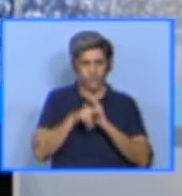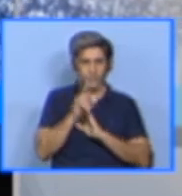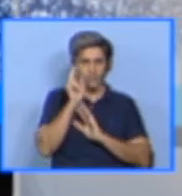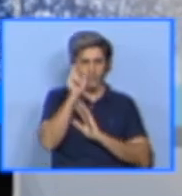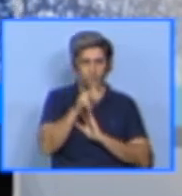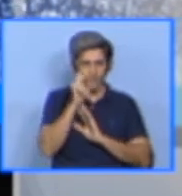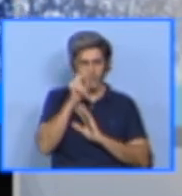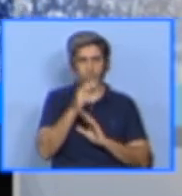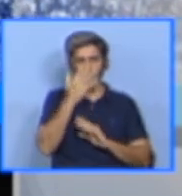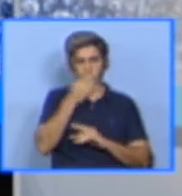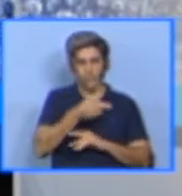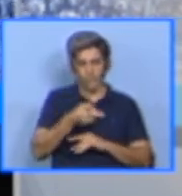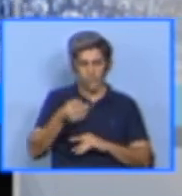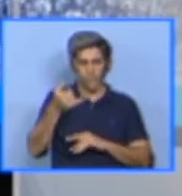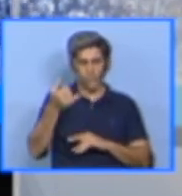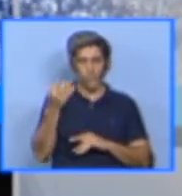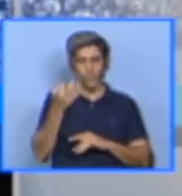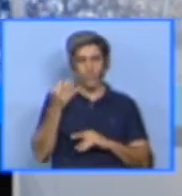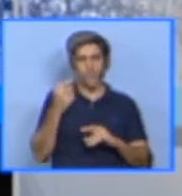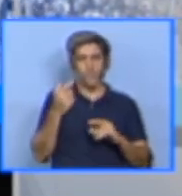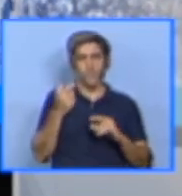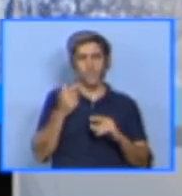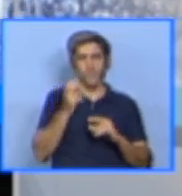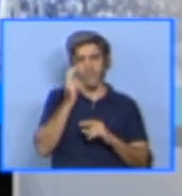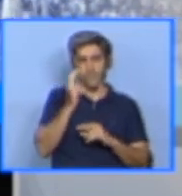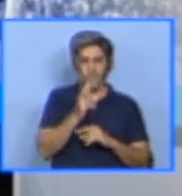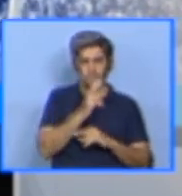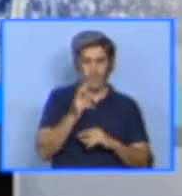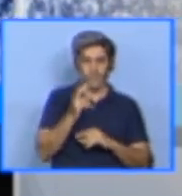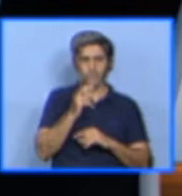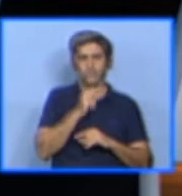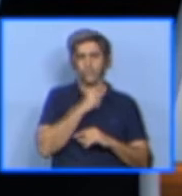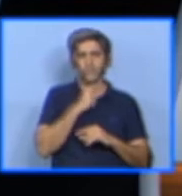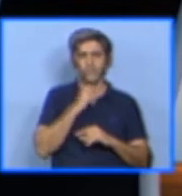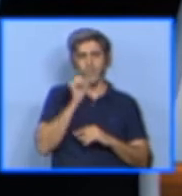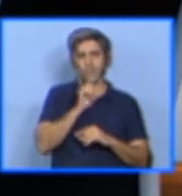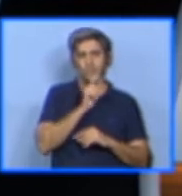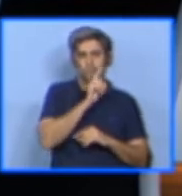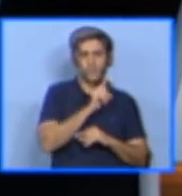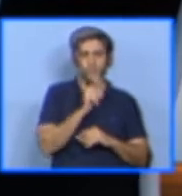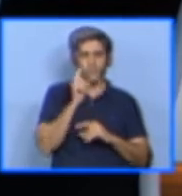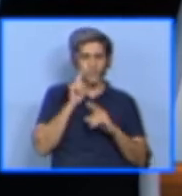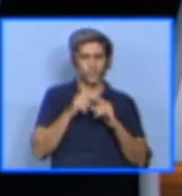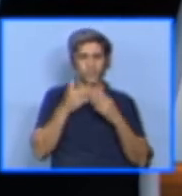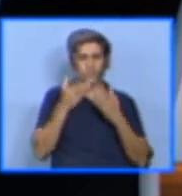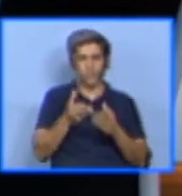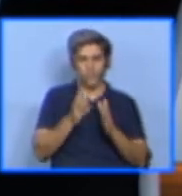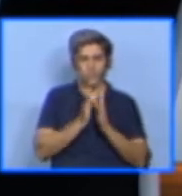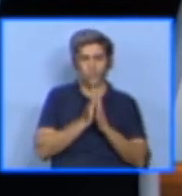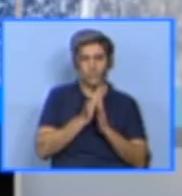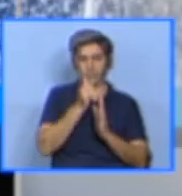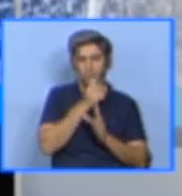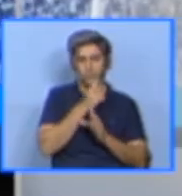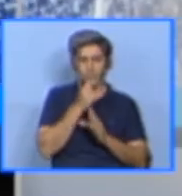e em 92 teve a bênção do Patriarca para esta ajuda da Igreja que